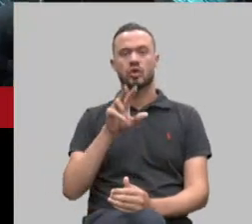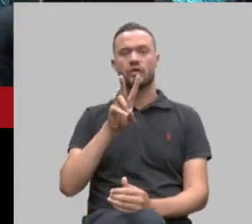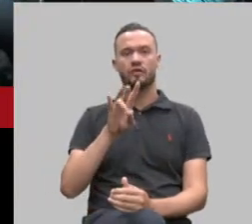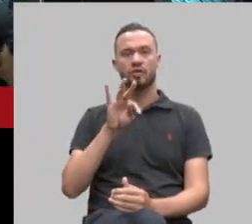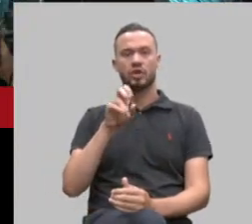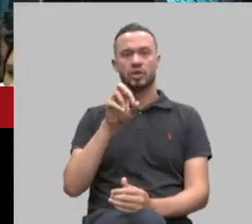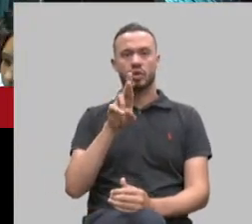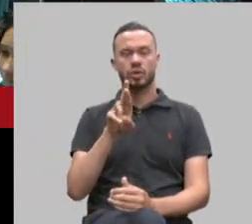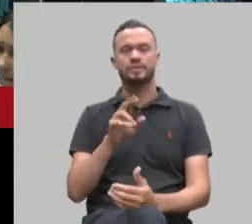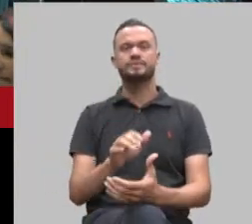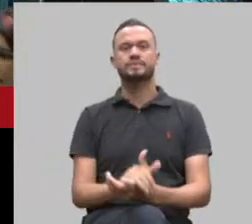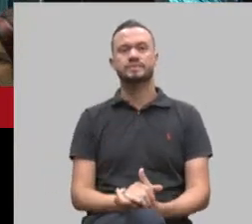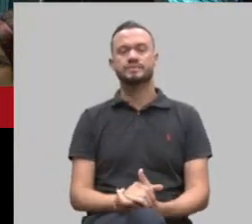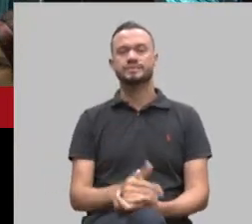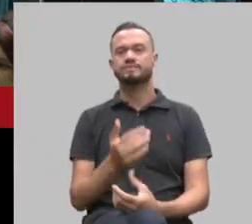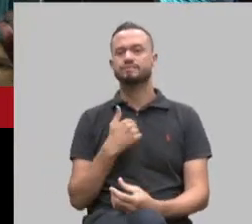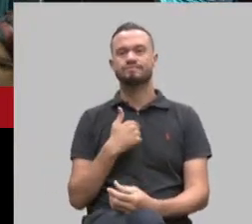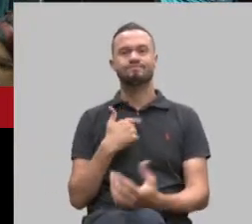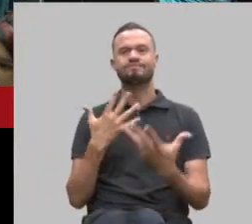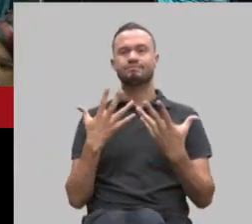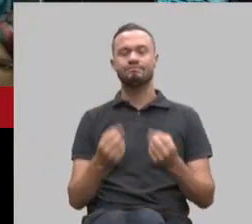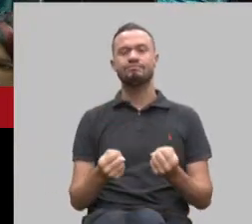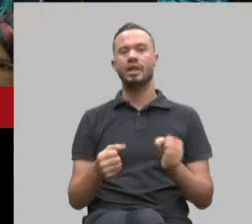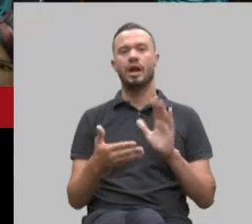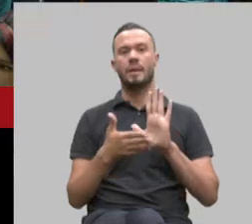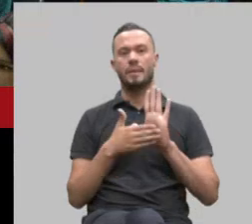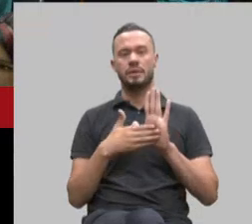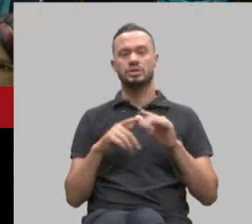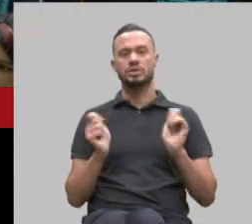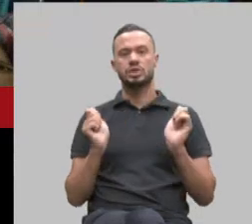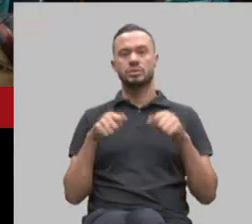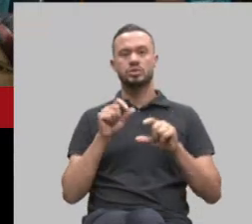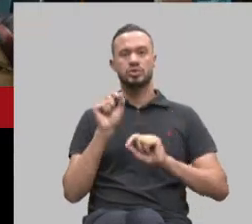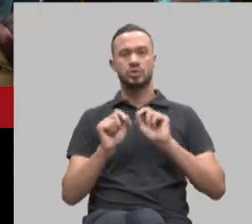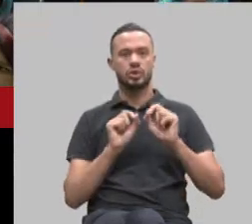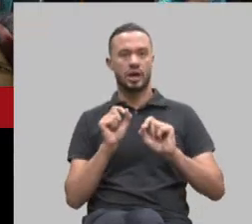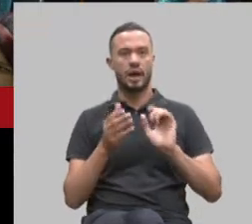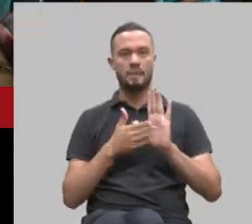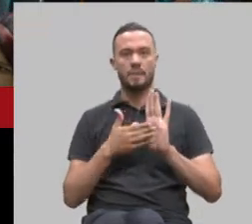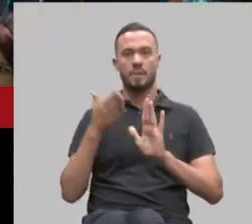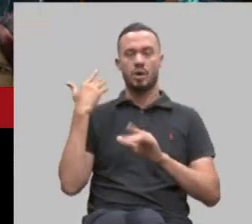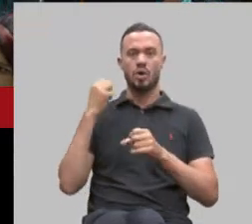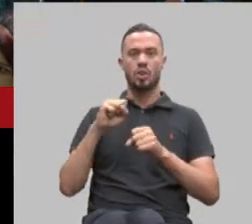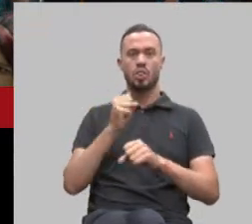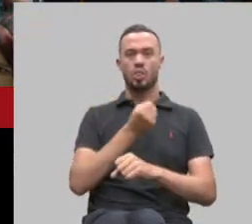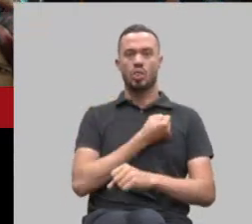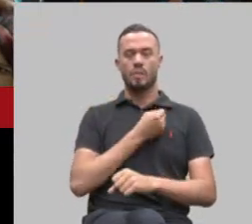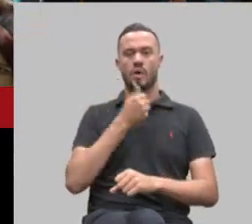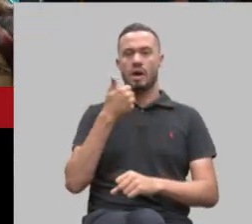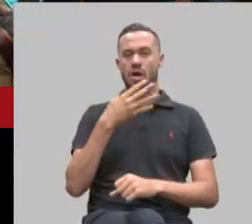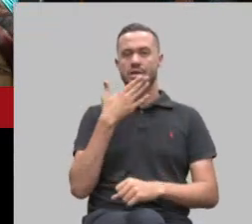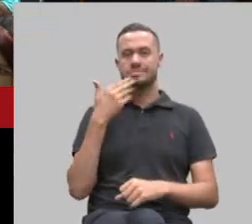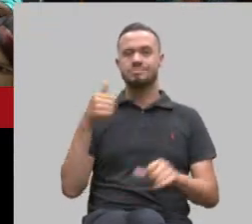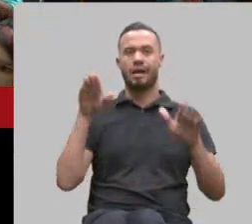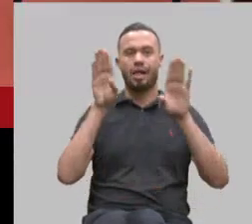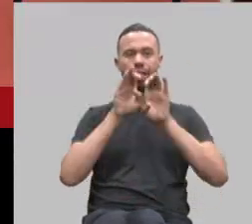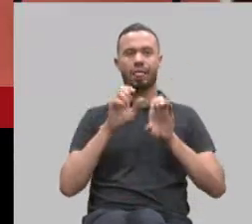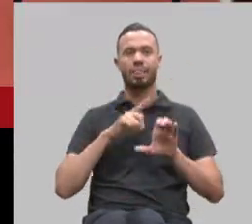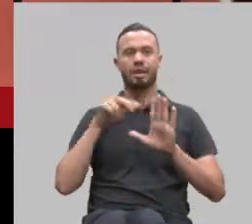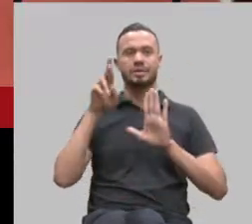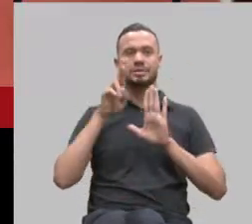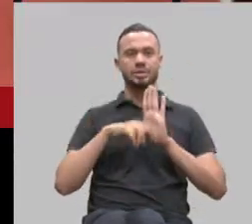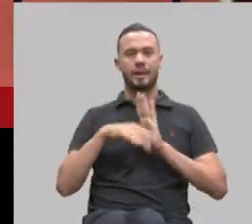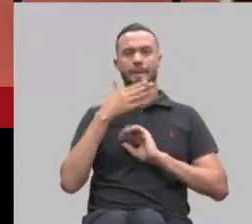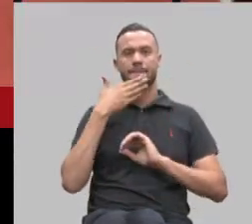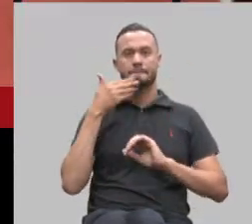eu venho contra essa proposta pelo motivo de que a proposta anterior de número 14 ela está melhor estruturada ela tem uma redação melhor por mais que as